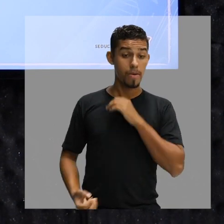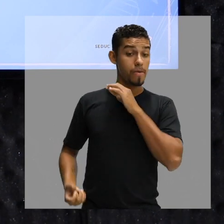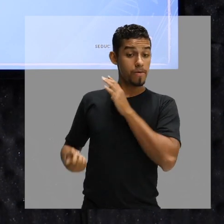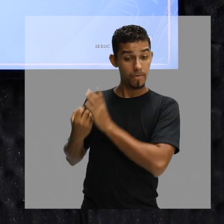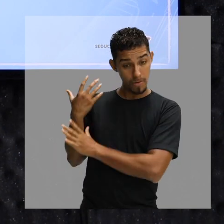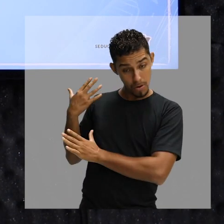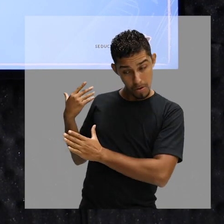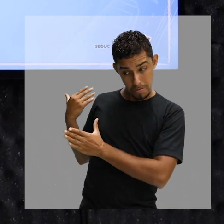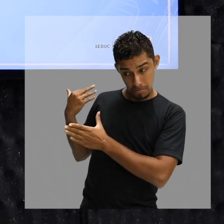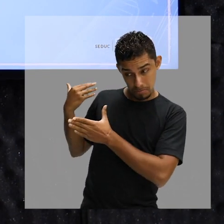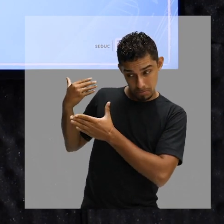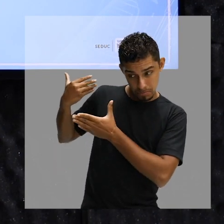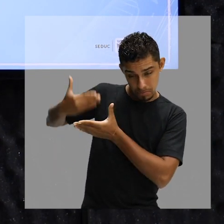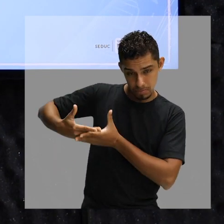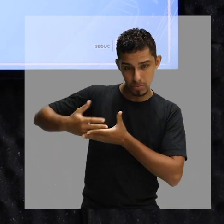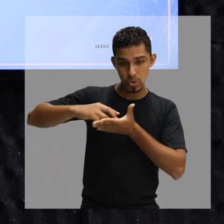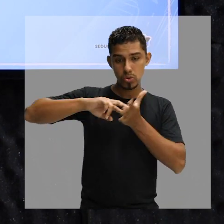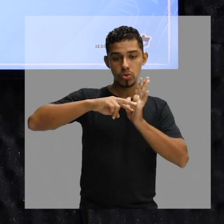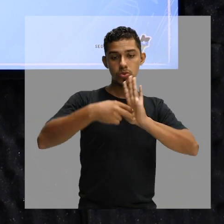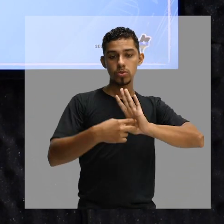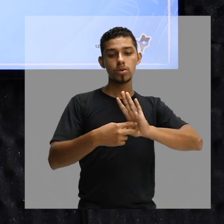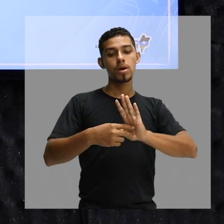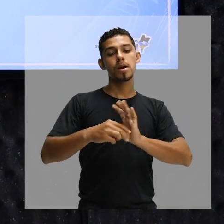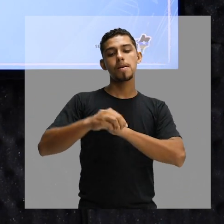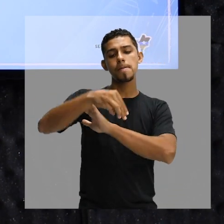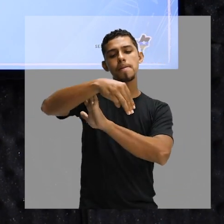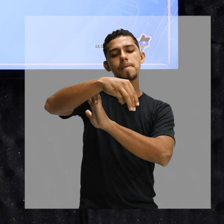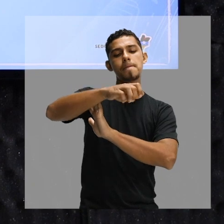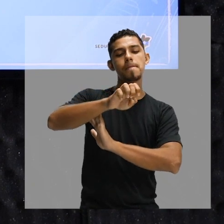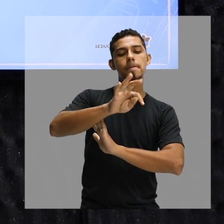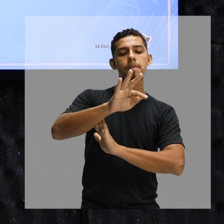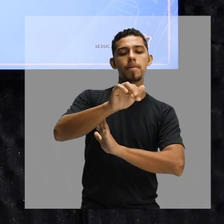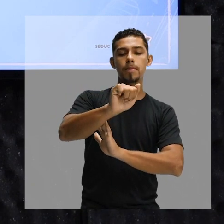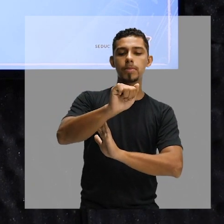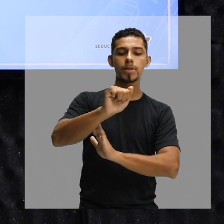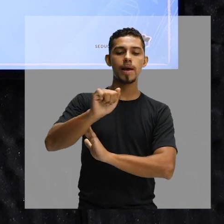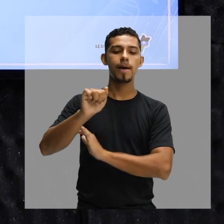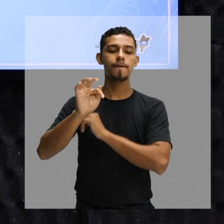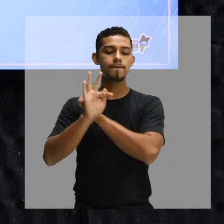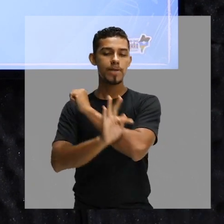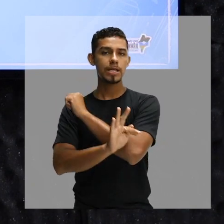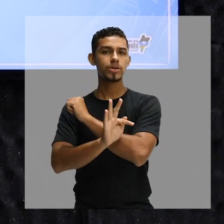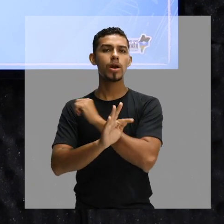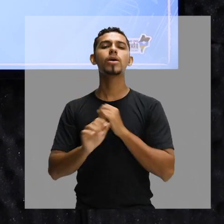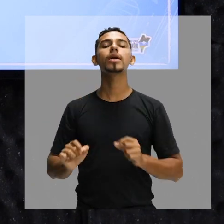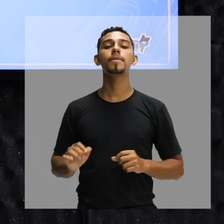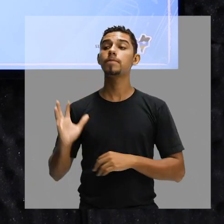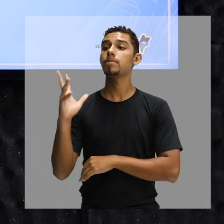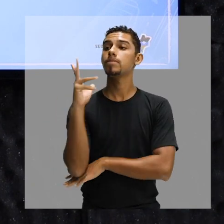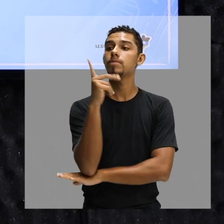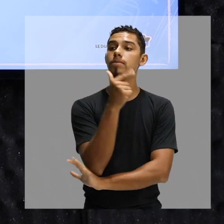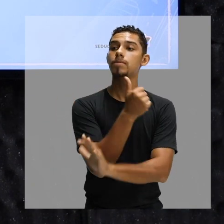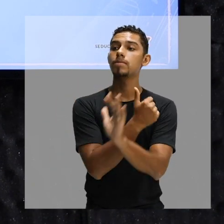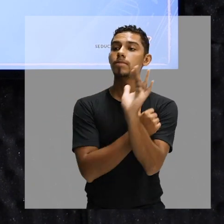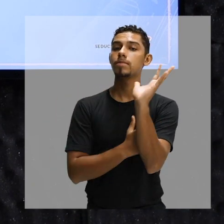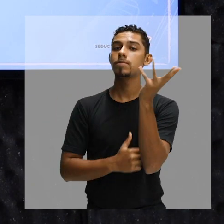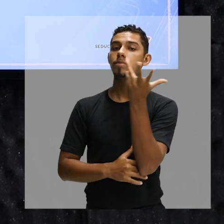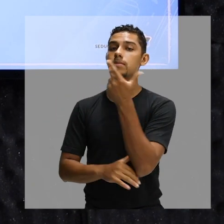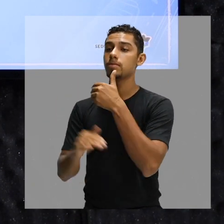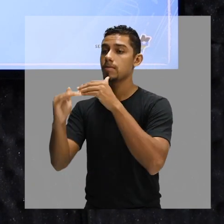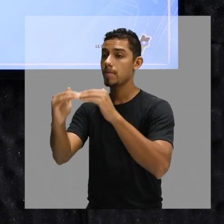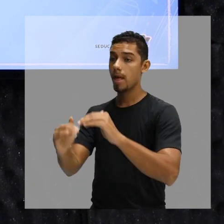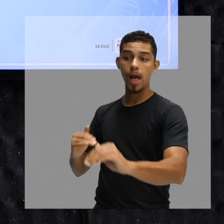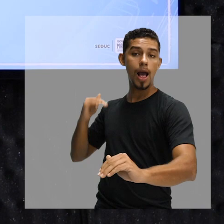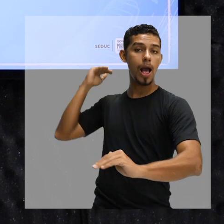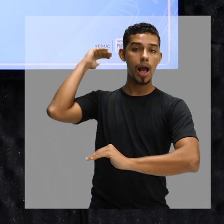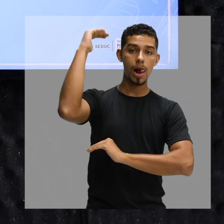conceitos metafísicos. Olha, metafísico, aquilo que está além da natureza. A